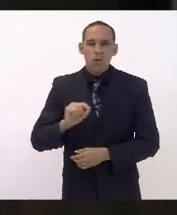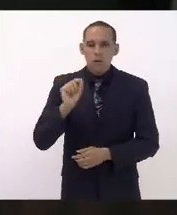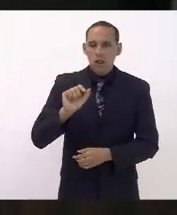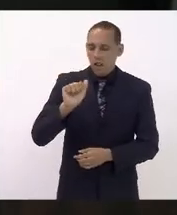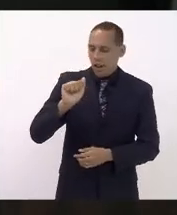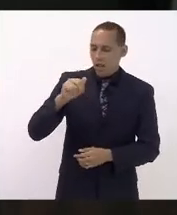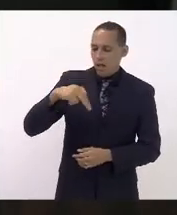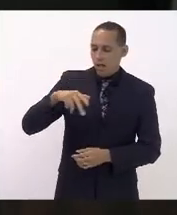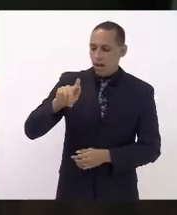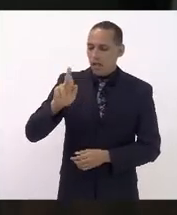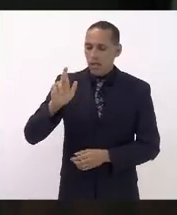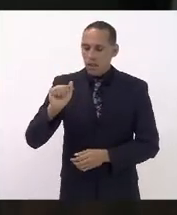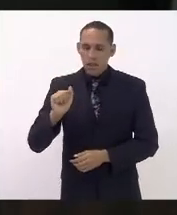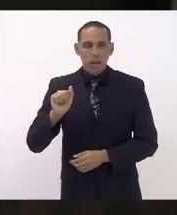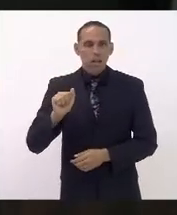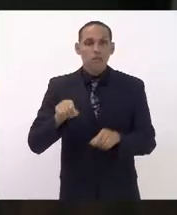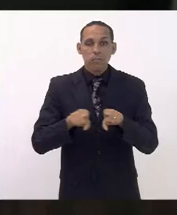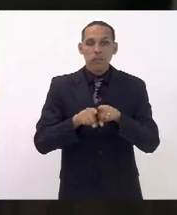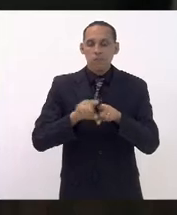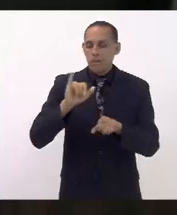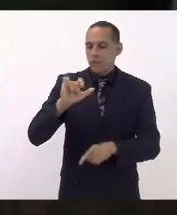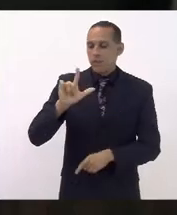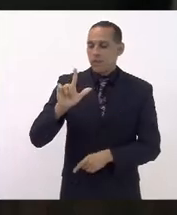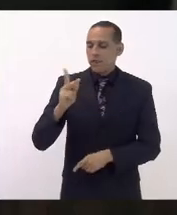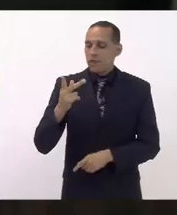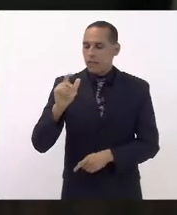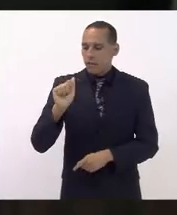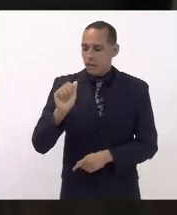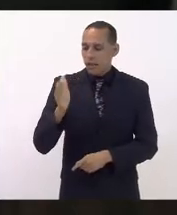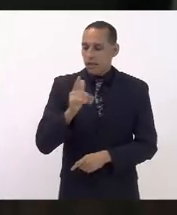Grande Convention